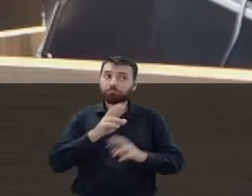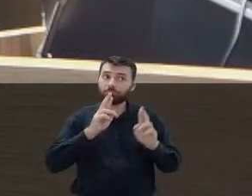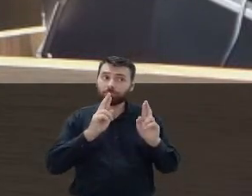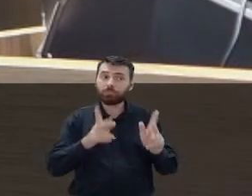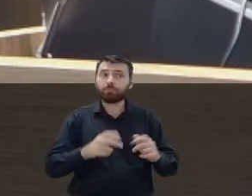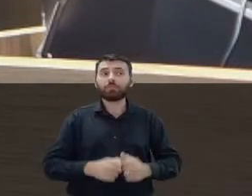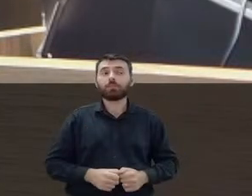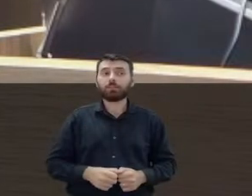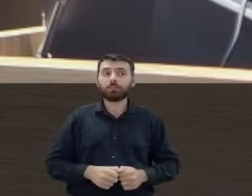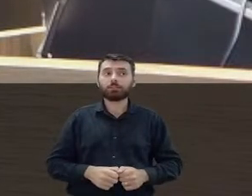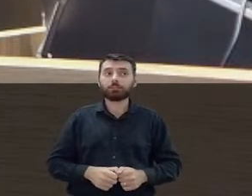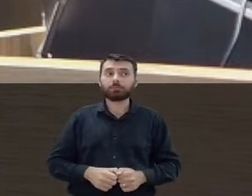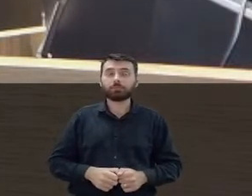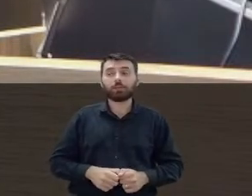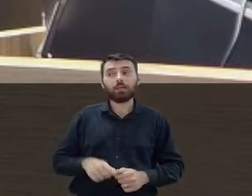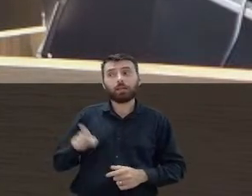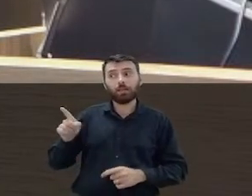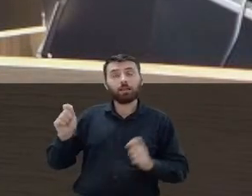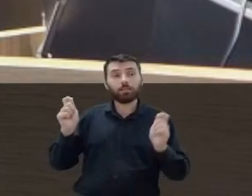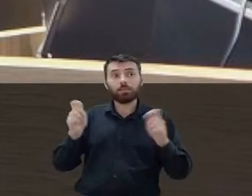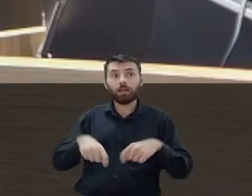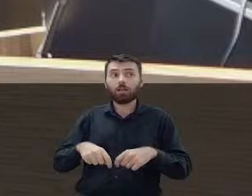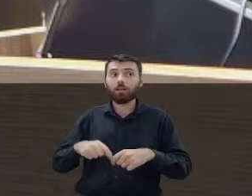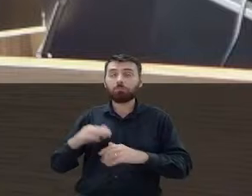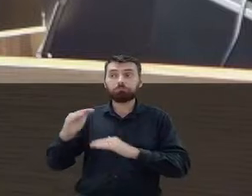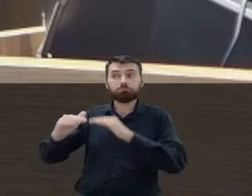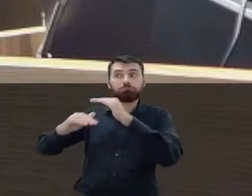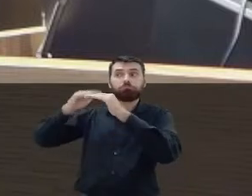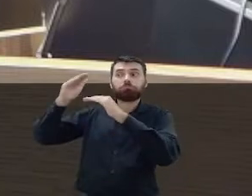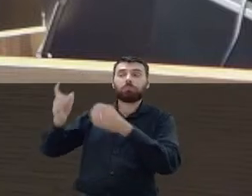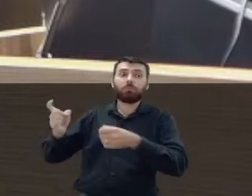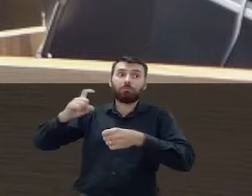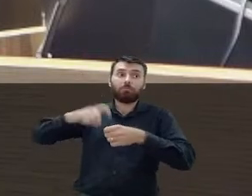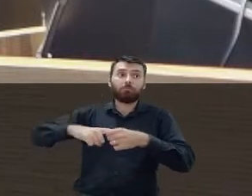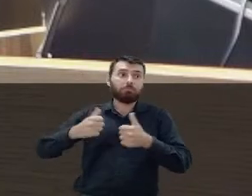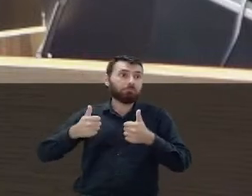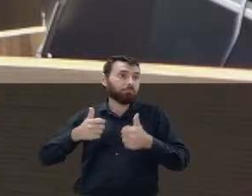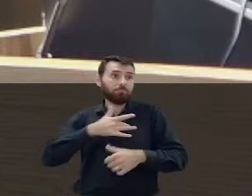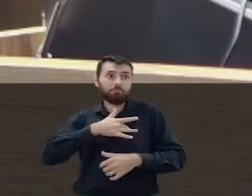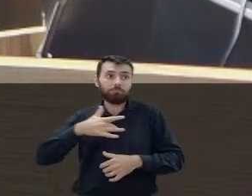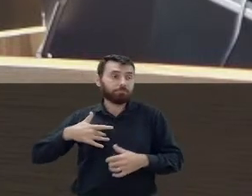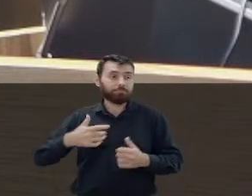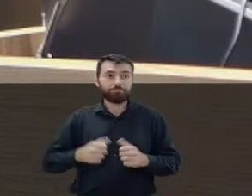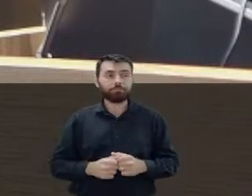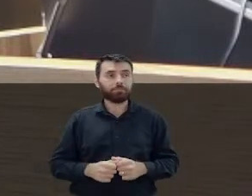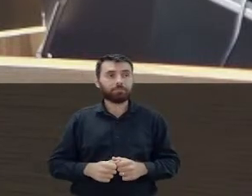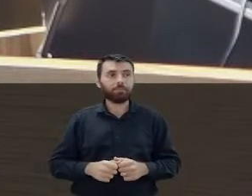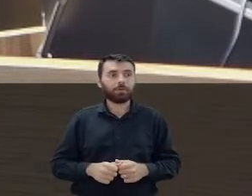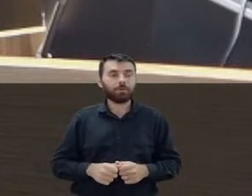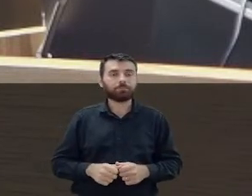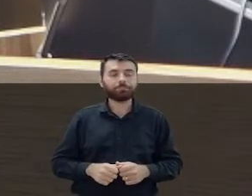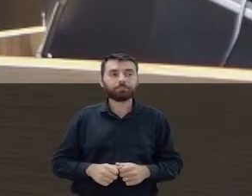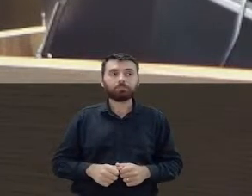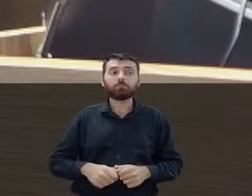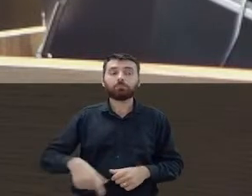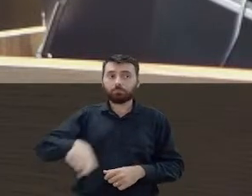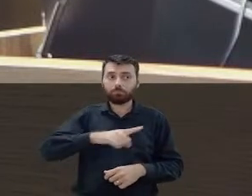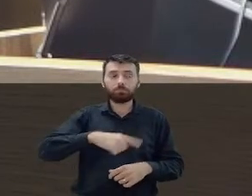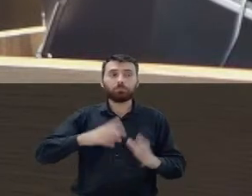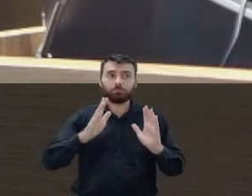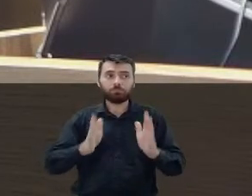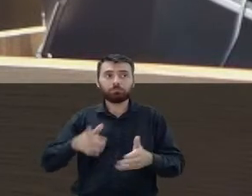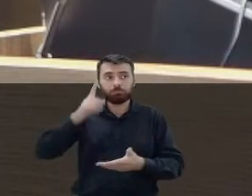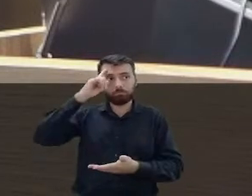passível de superação. Muito bem, nós temos deferido pensão naqueles casos em que a reclamante